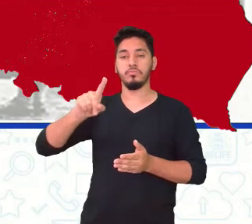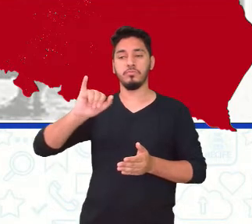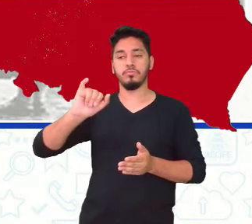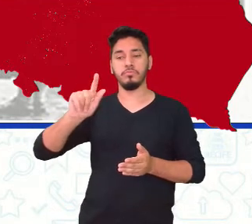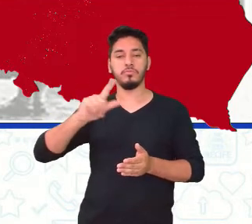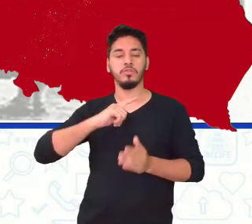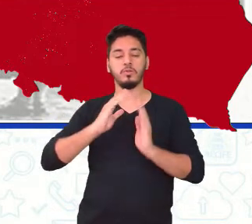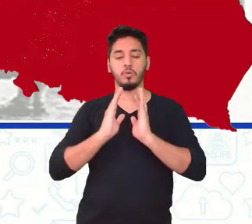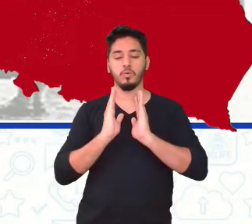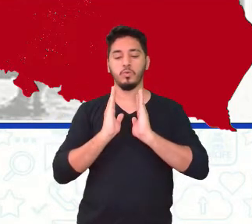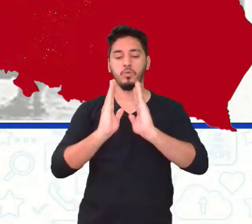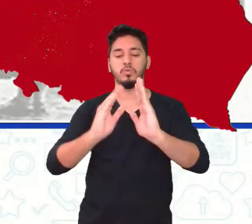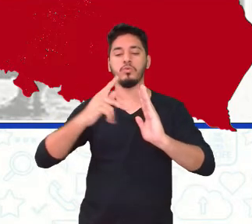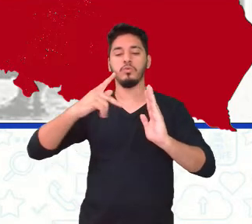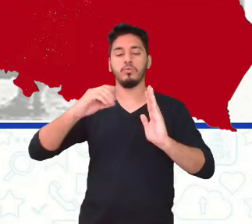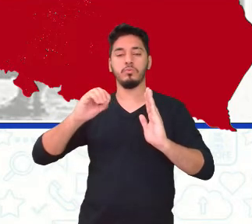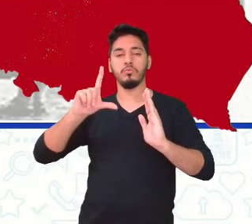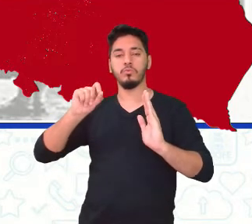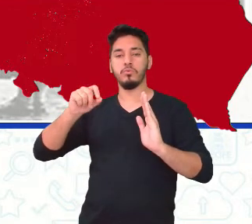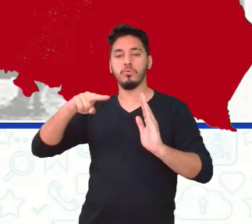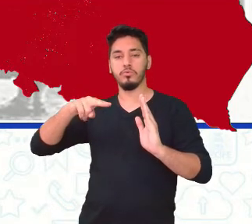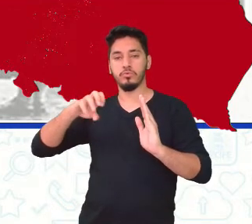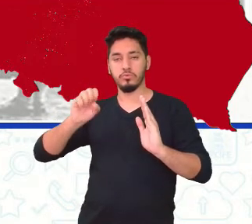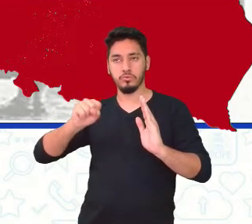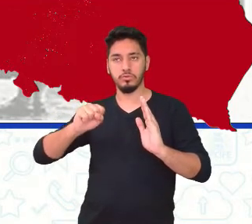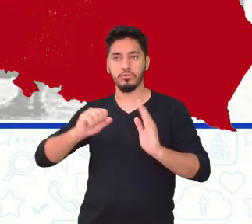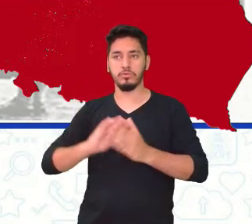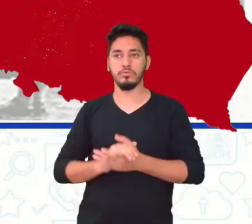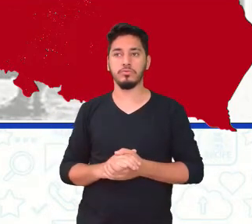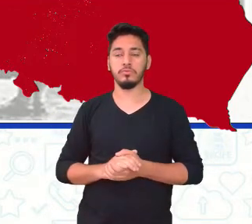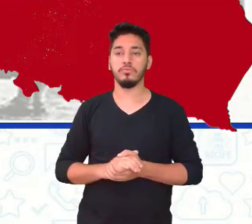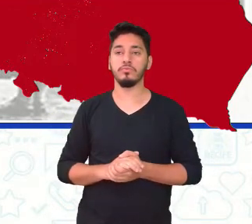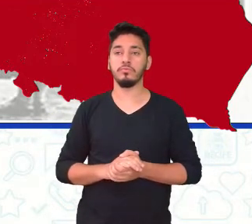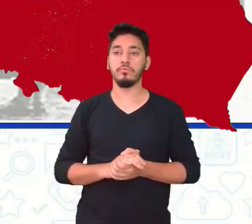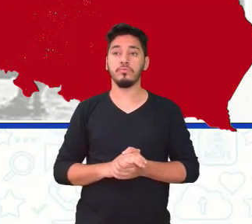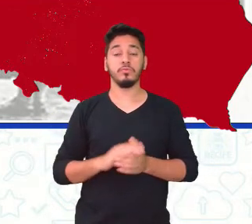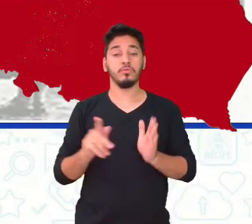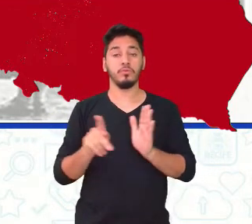Polonês, certo? Então, ali, ó, conquista a região do